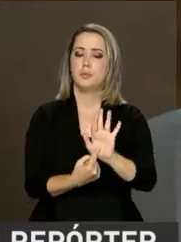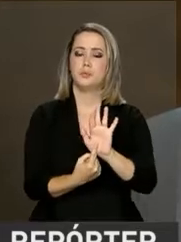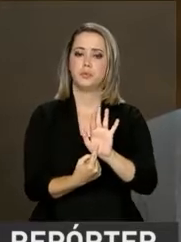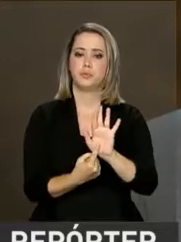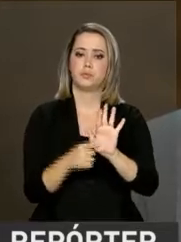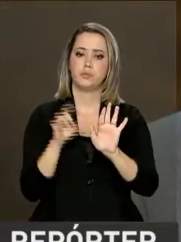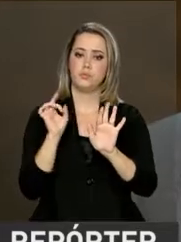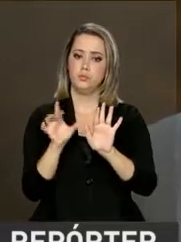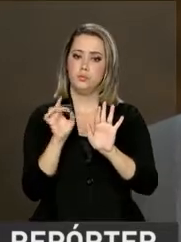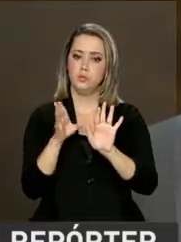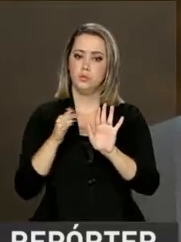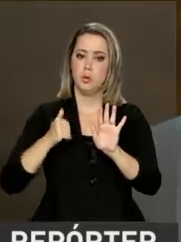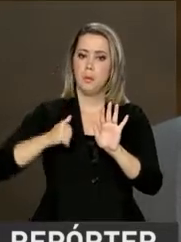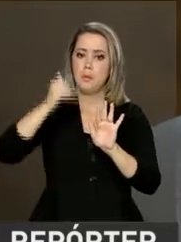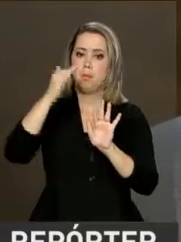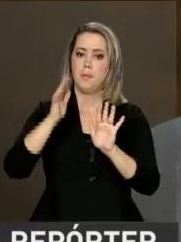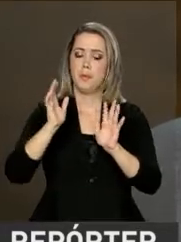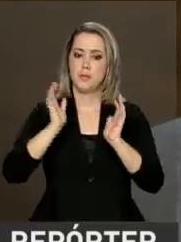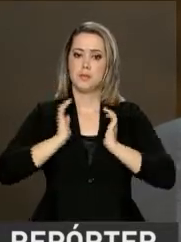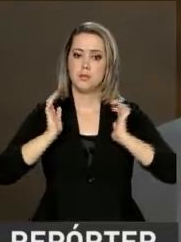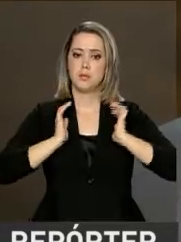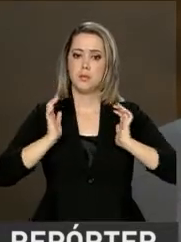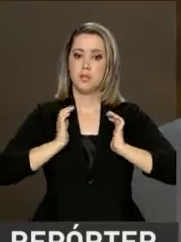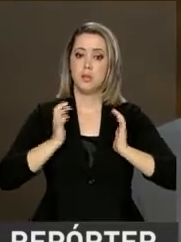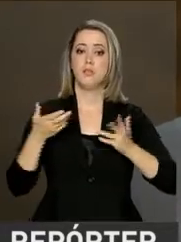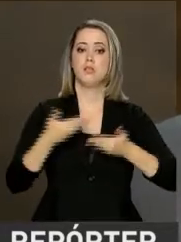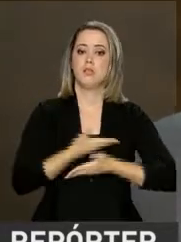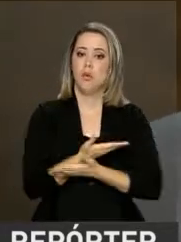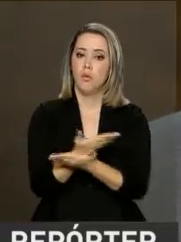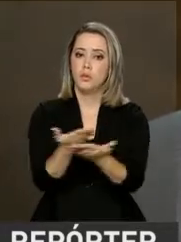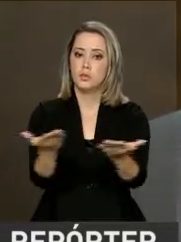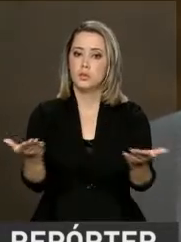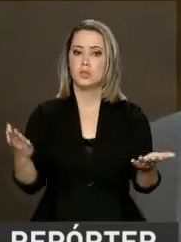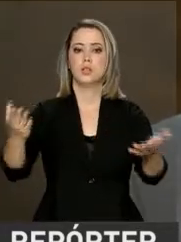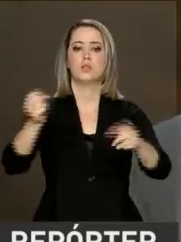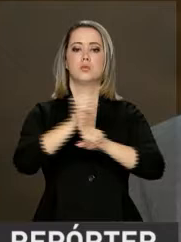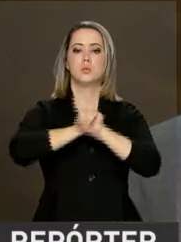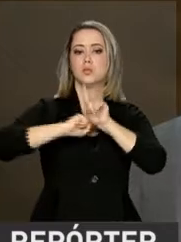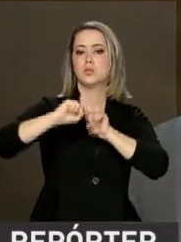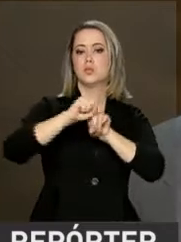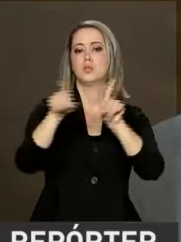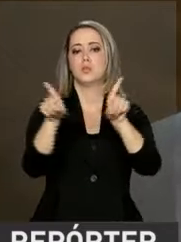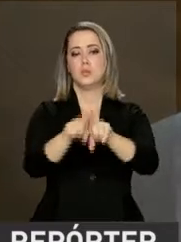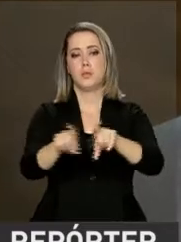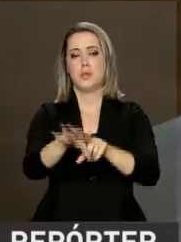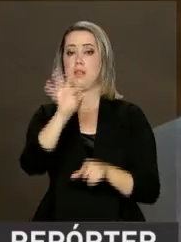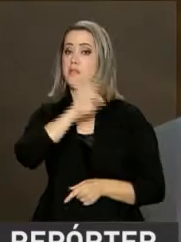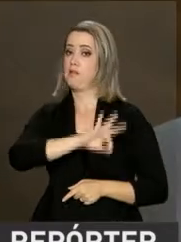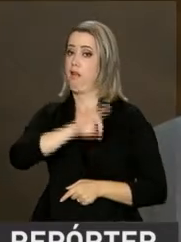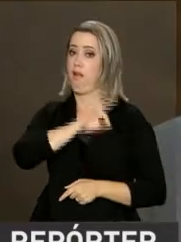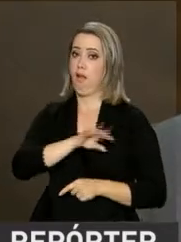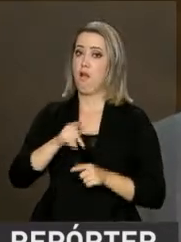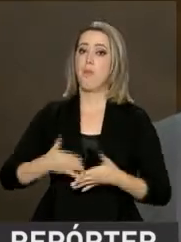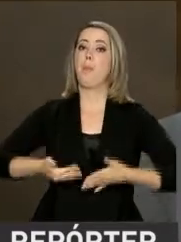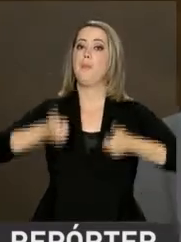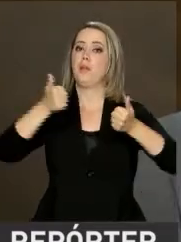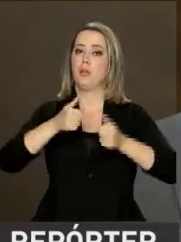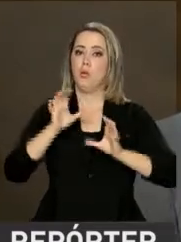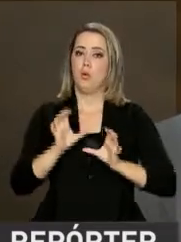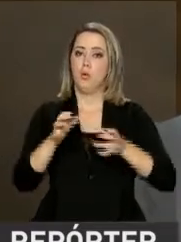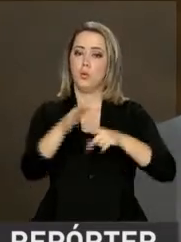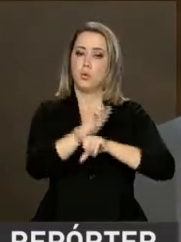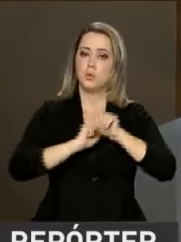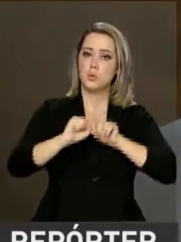mais bens e serviços disponíveis para a sociedade como também mais renda disponível para mim para a sociedade tanto para as empresas